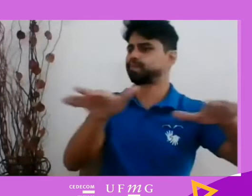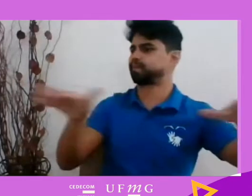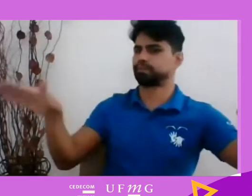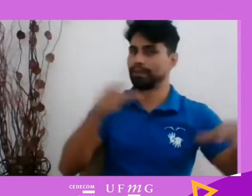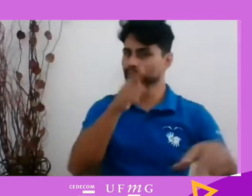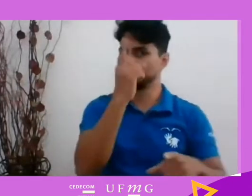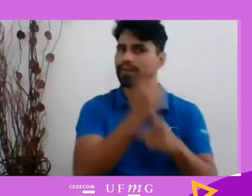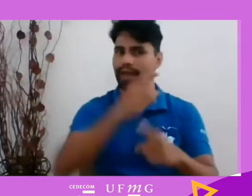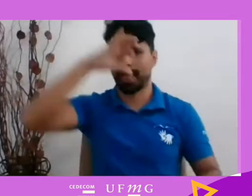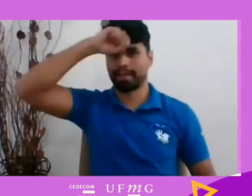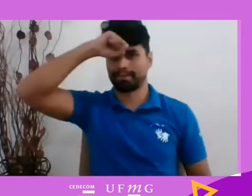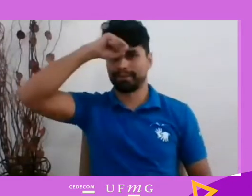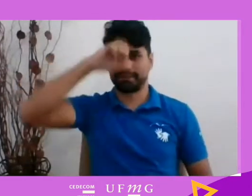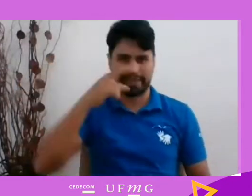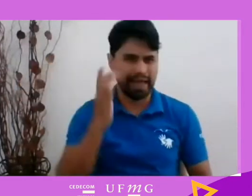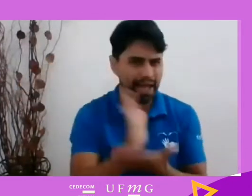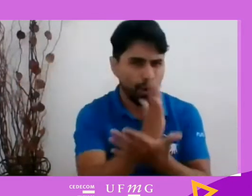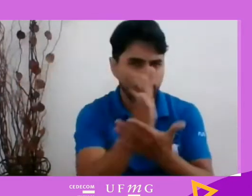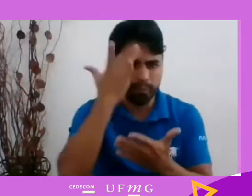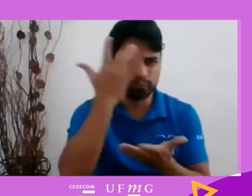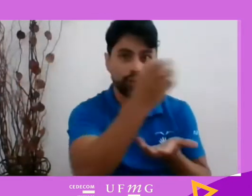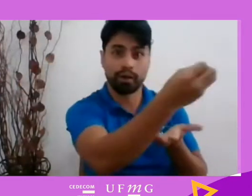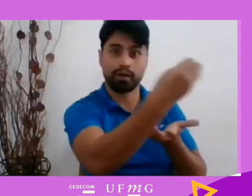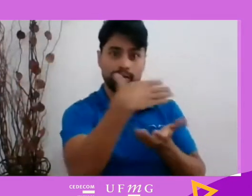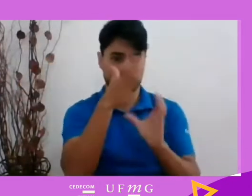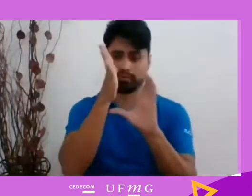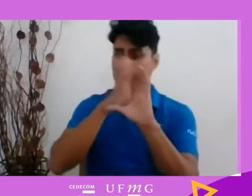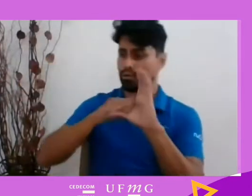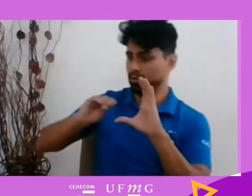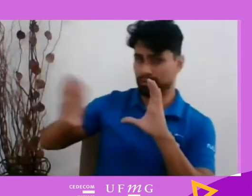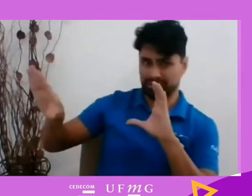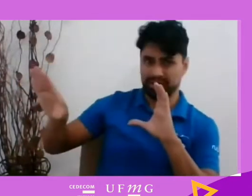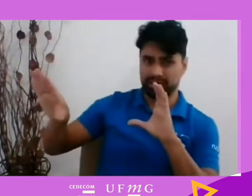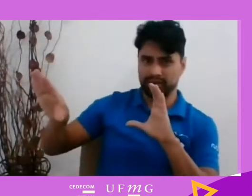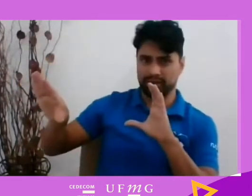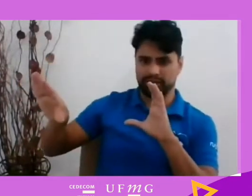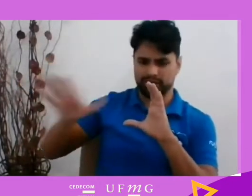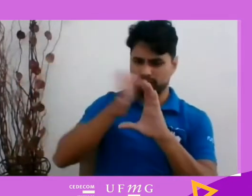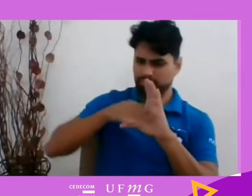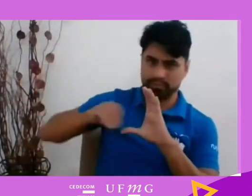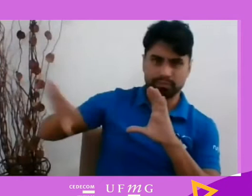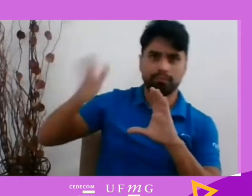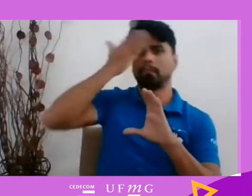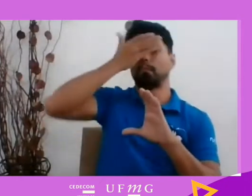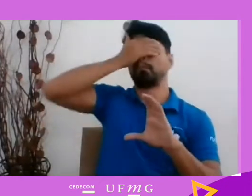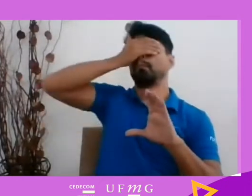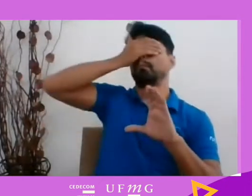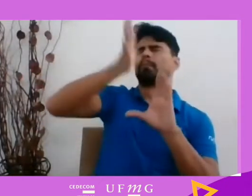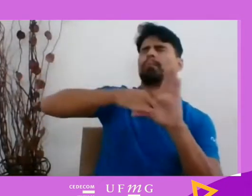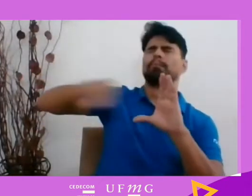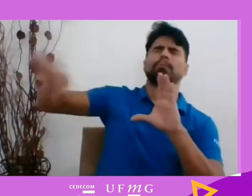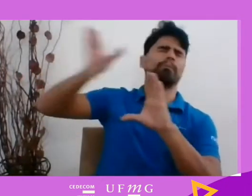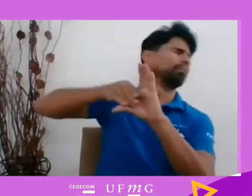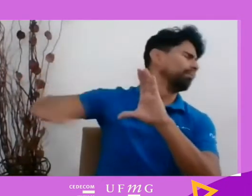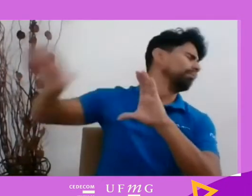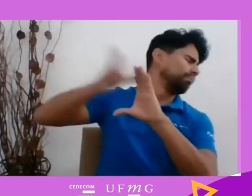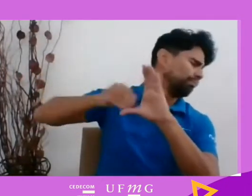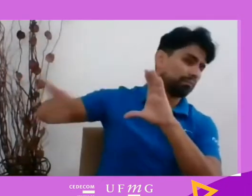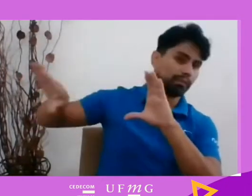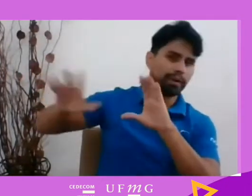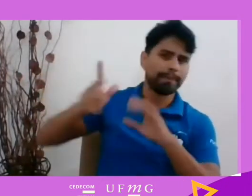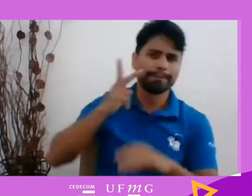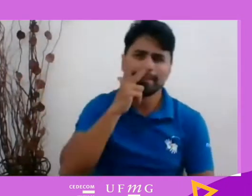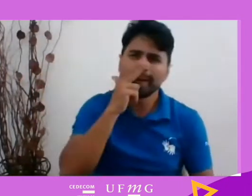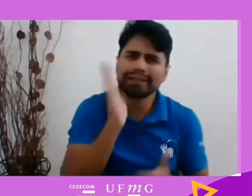pensa, mas será que ela acredita nisso mesmo? Assim, tem algumas coisas que parece que não é logicamente viável. E por